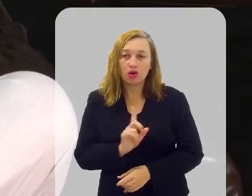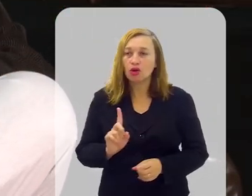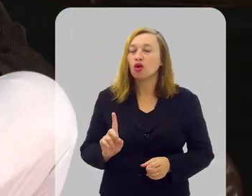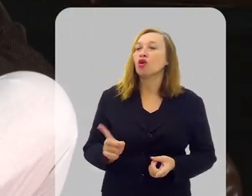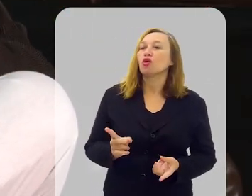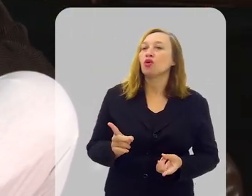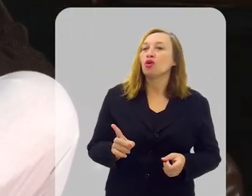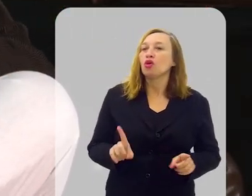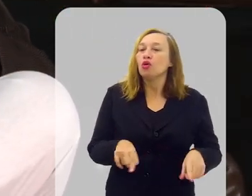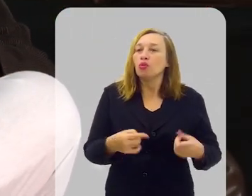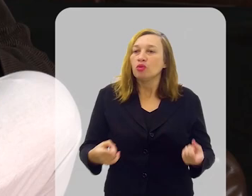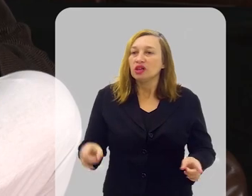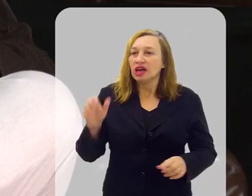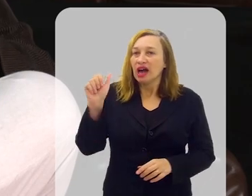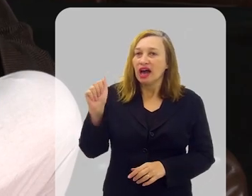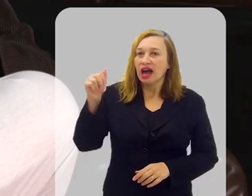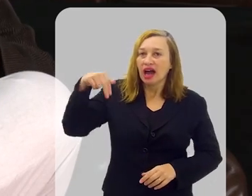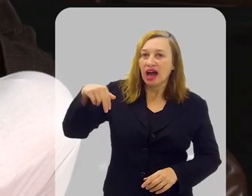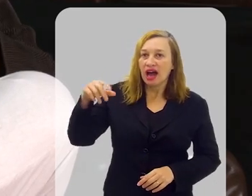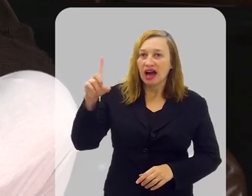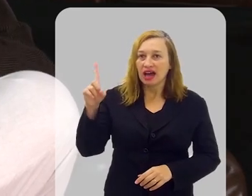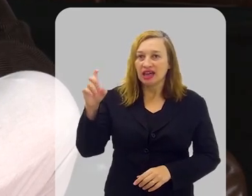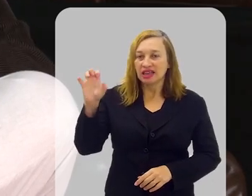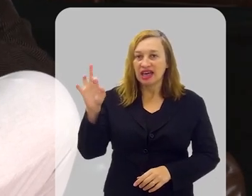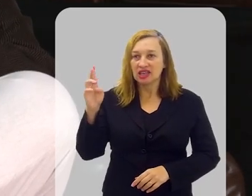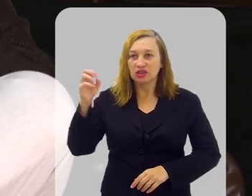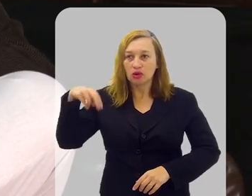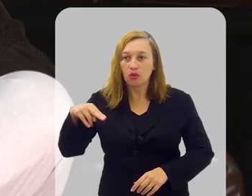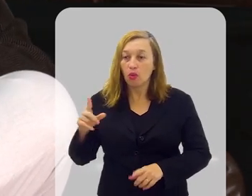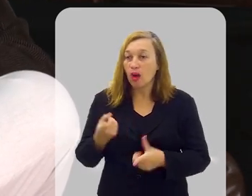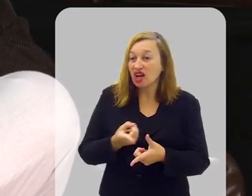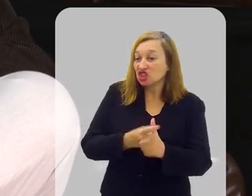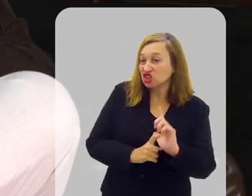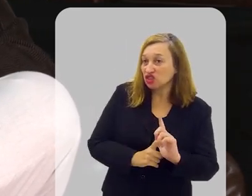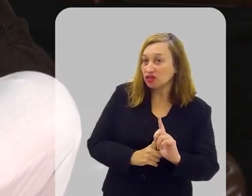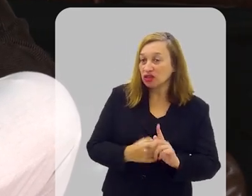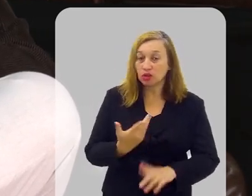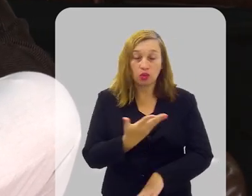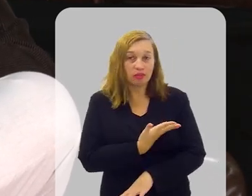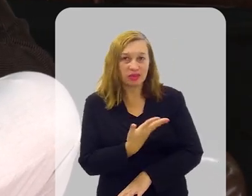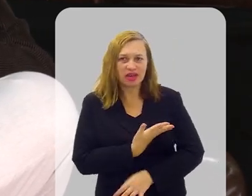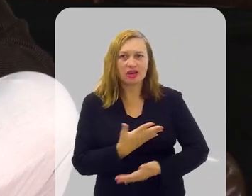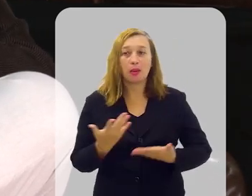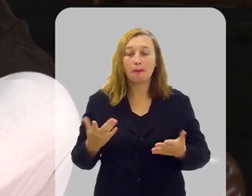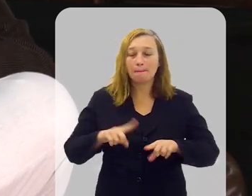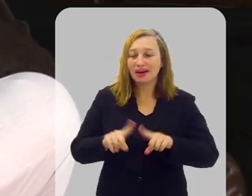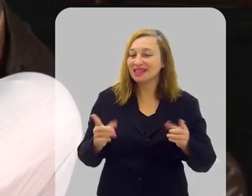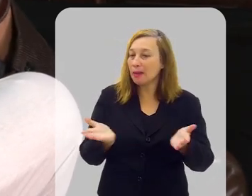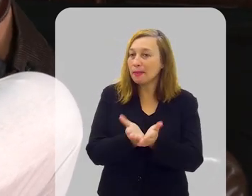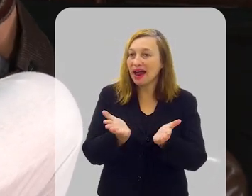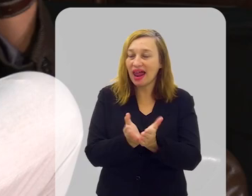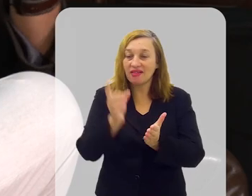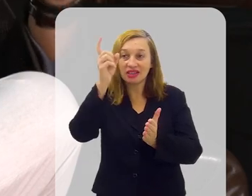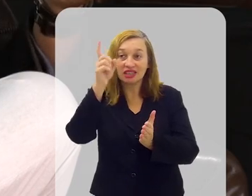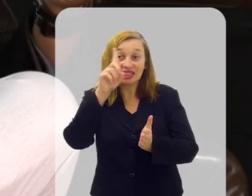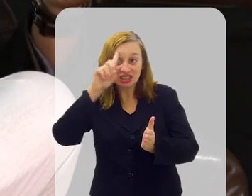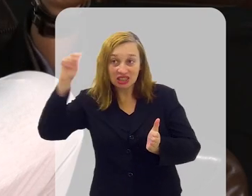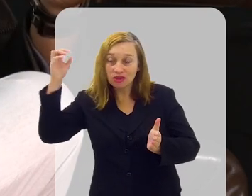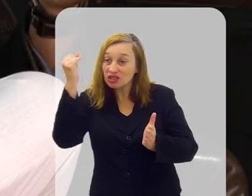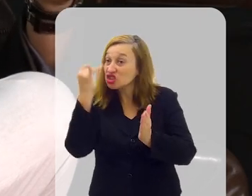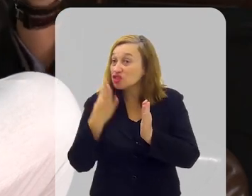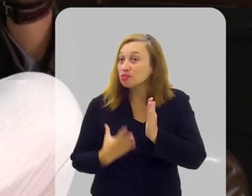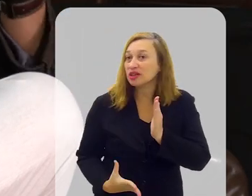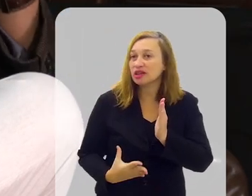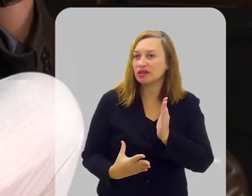músico Anderson tinha a ver com a dívida do companheiro? Mas a Bíblia fala algo que já se tornou também um